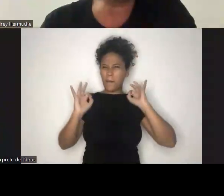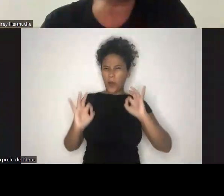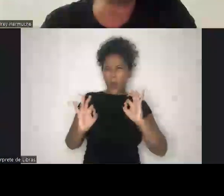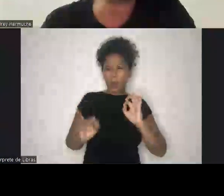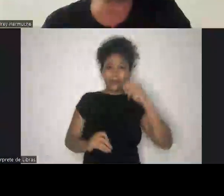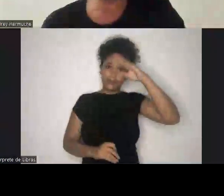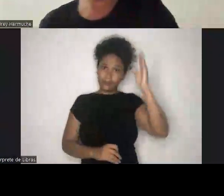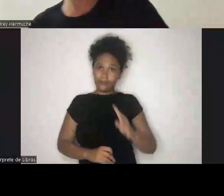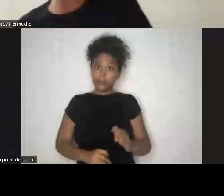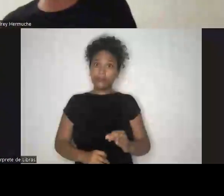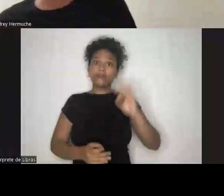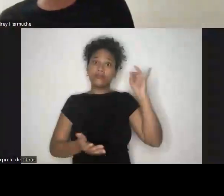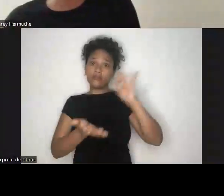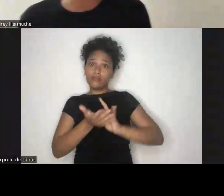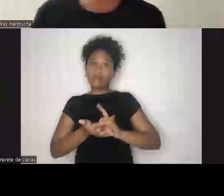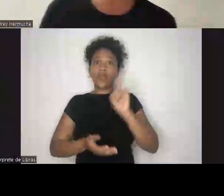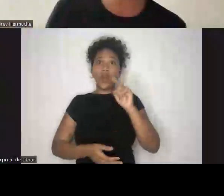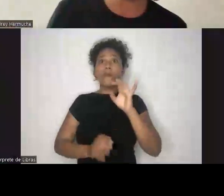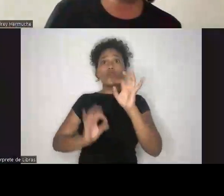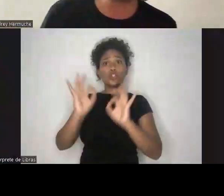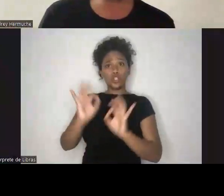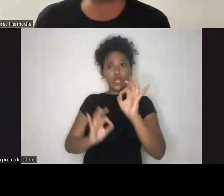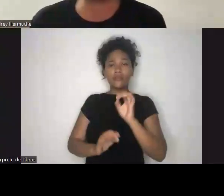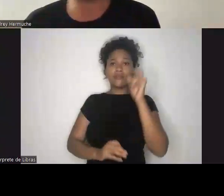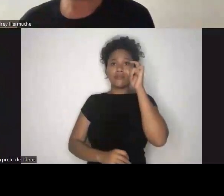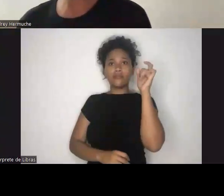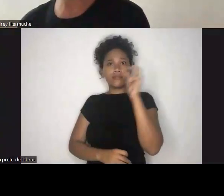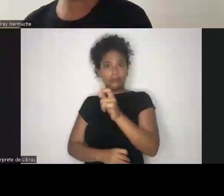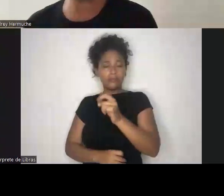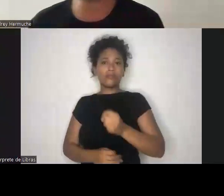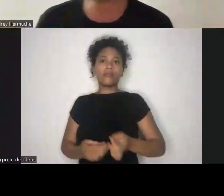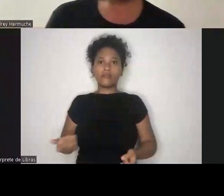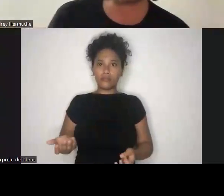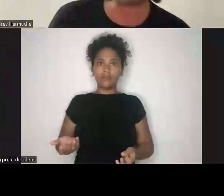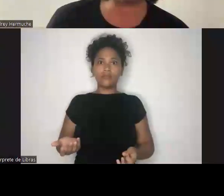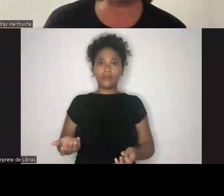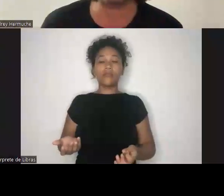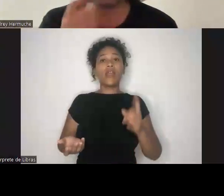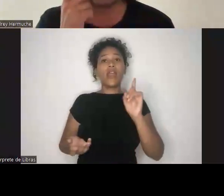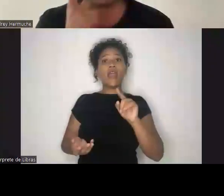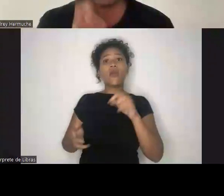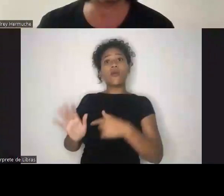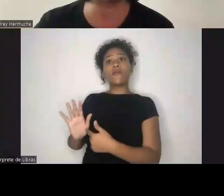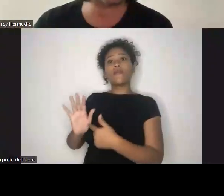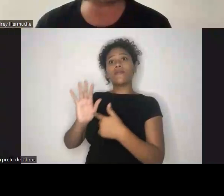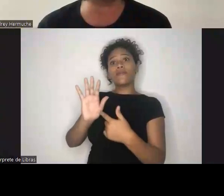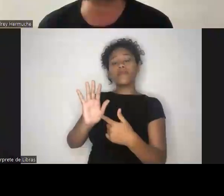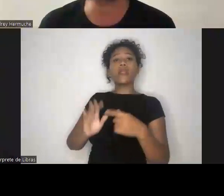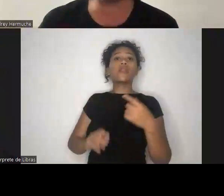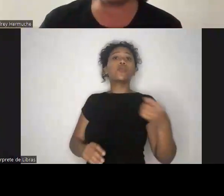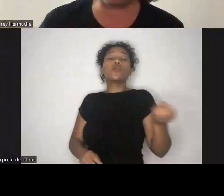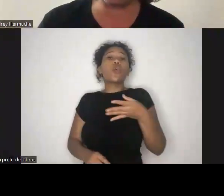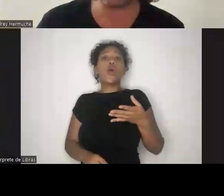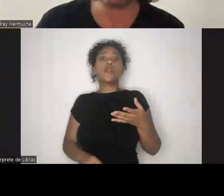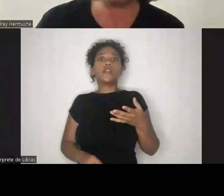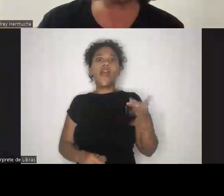é um projeto muito interessante que eu me dediquei muito para trazer essa experiência inusitada surrealista